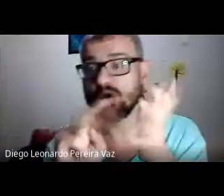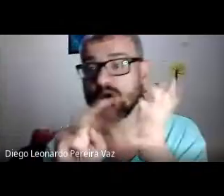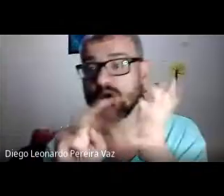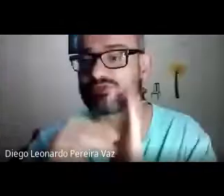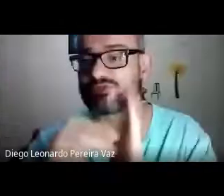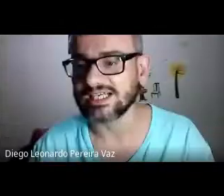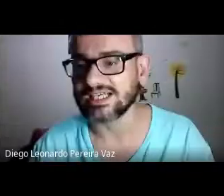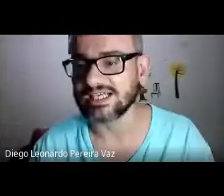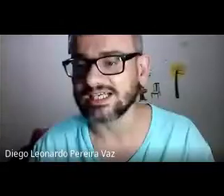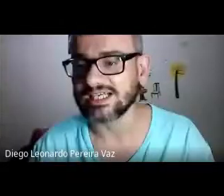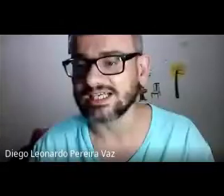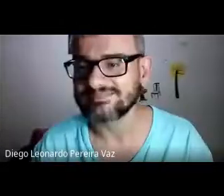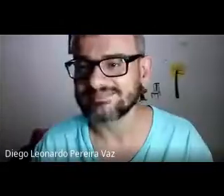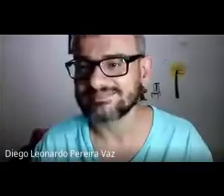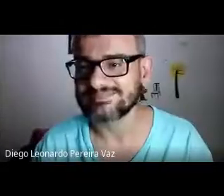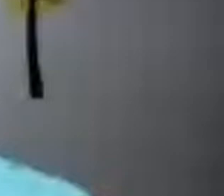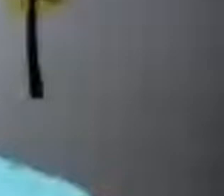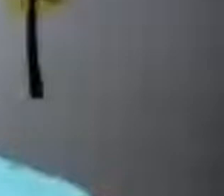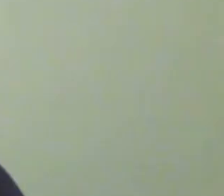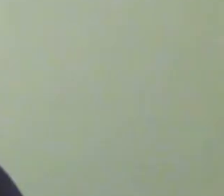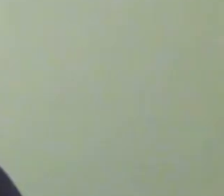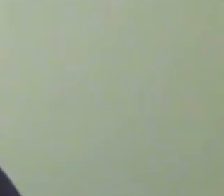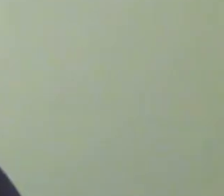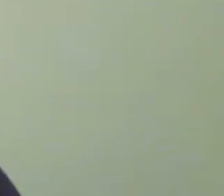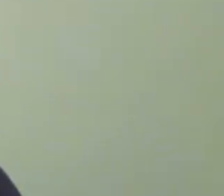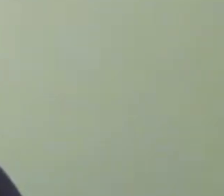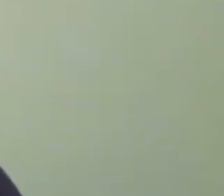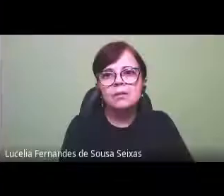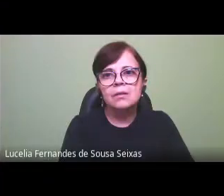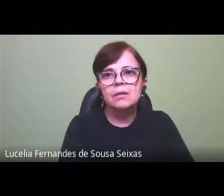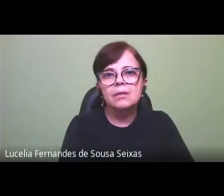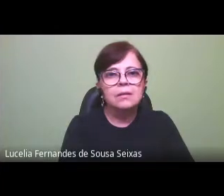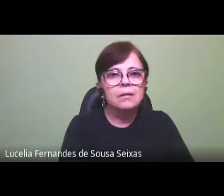Vamos, que significa? O que significa isso?